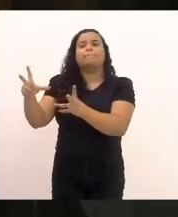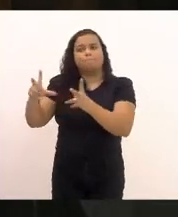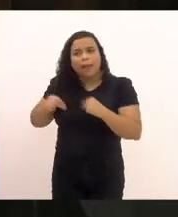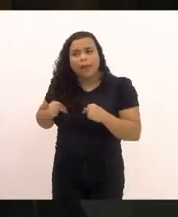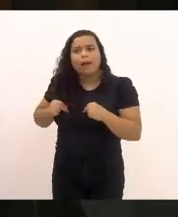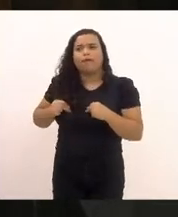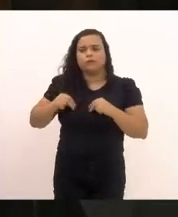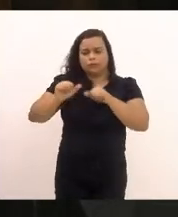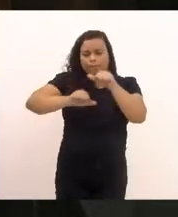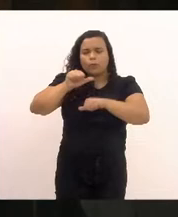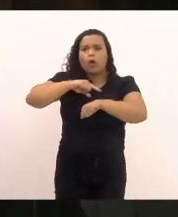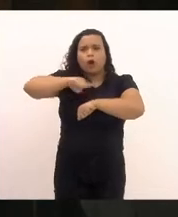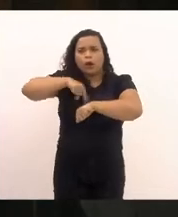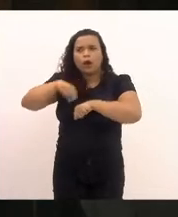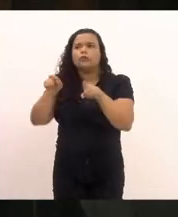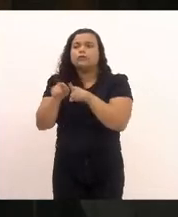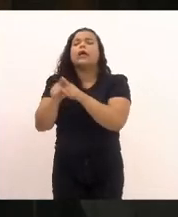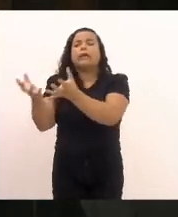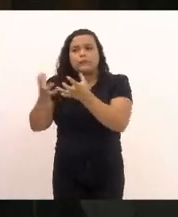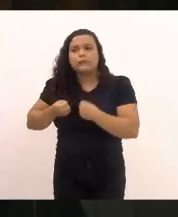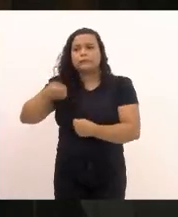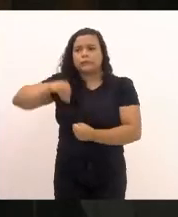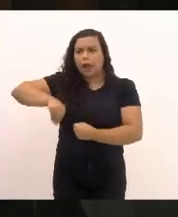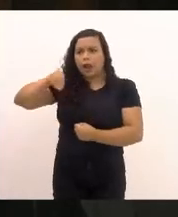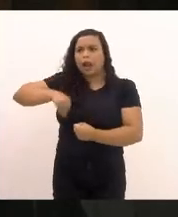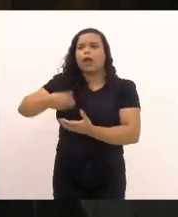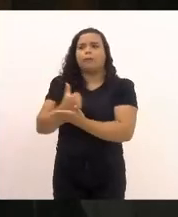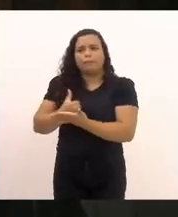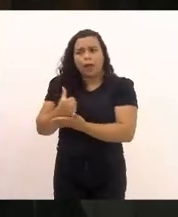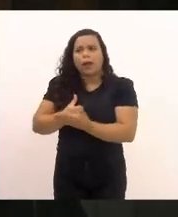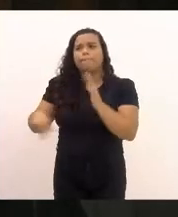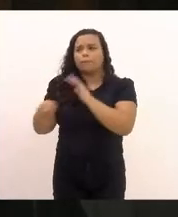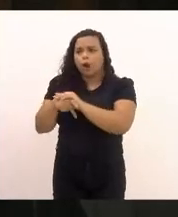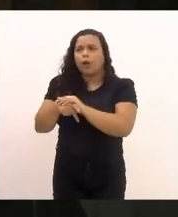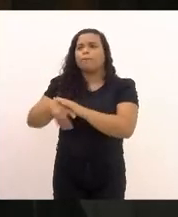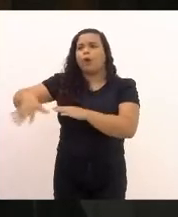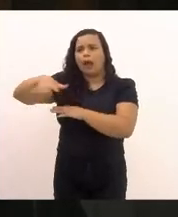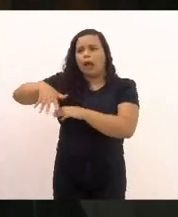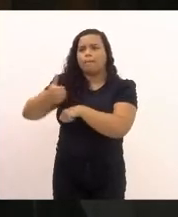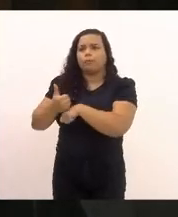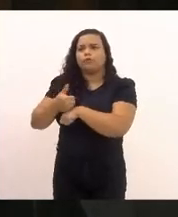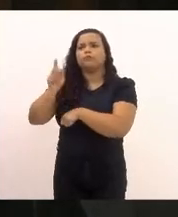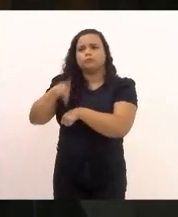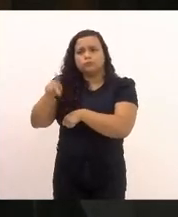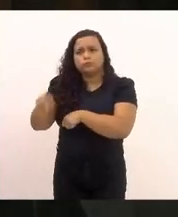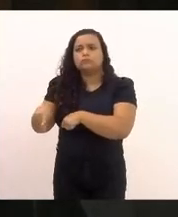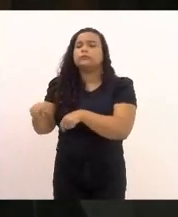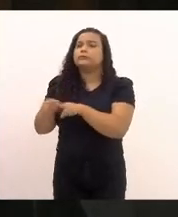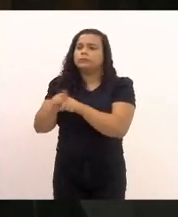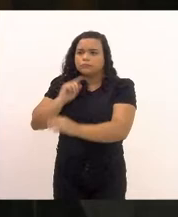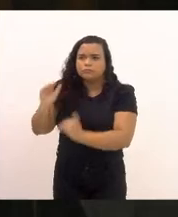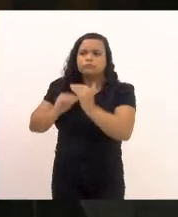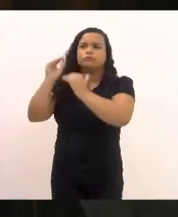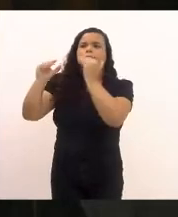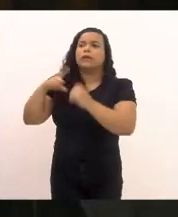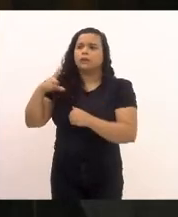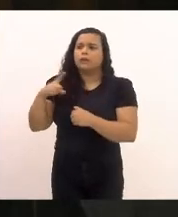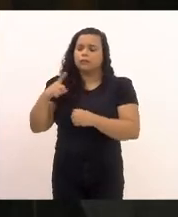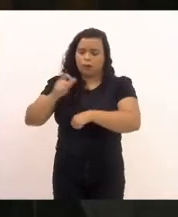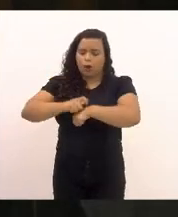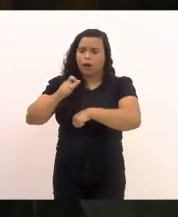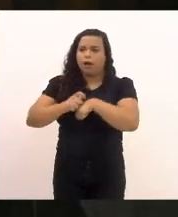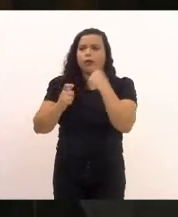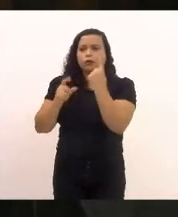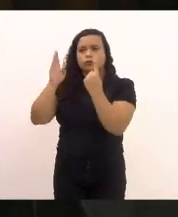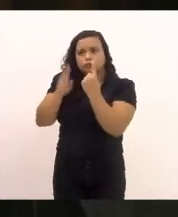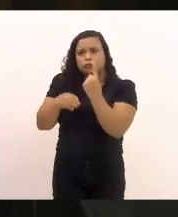o piso do magistério, ser valorizado, progredir e ter 1/3 de planejamento. ter professor DOC 1 e ter professor